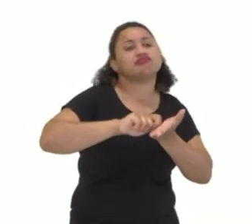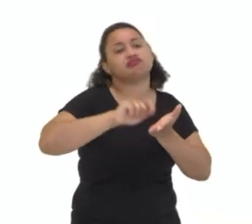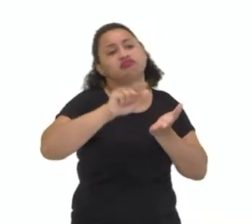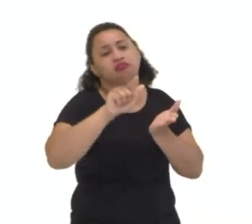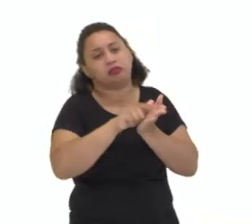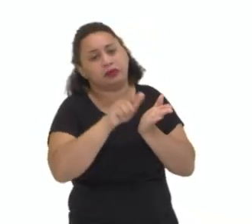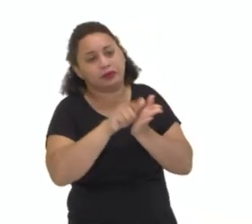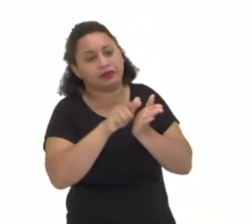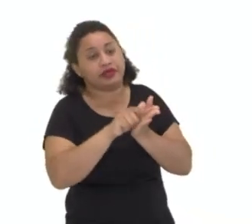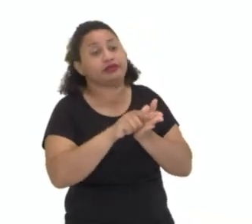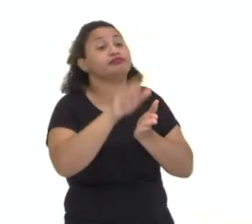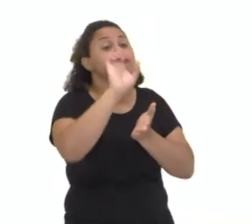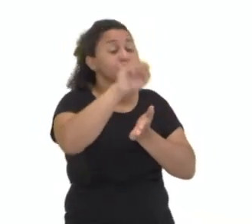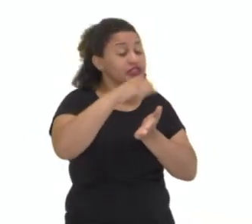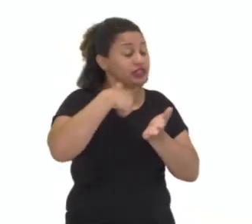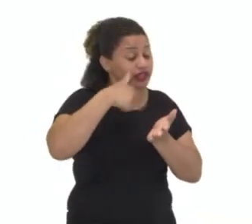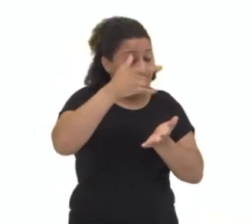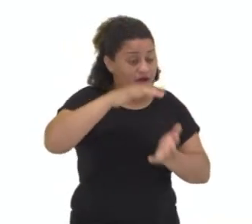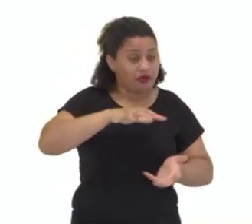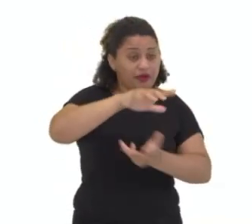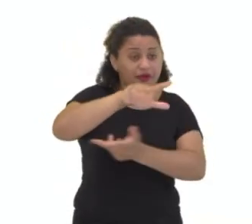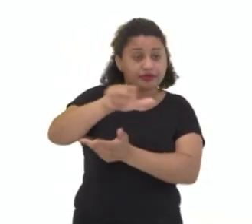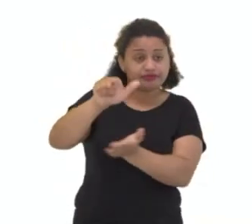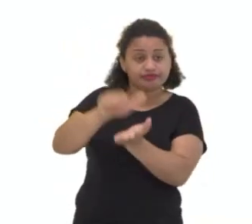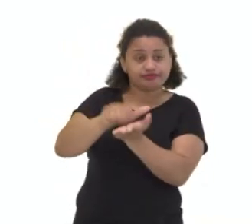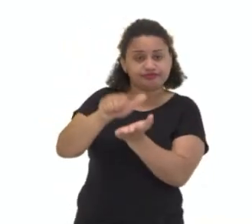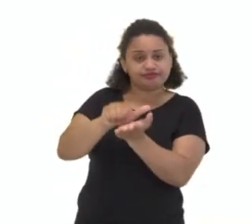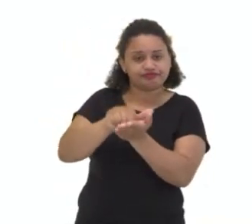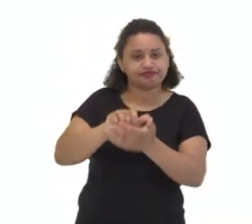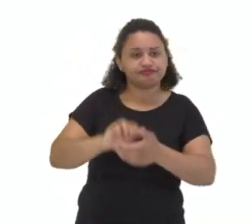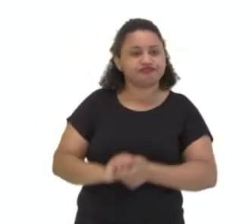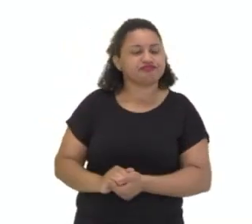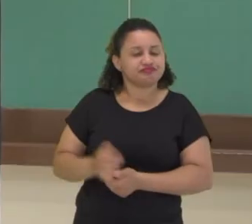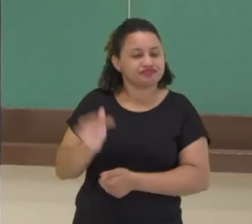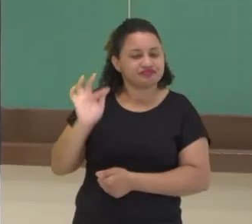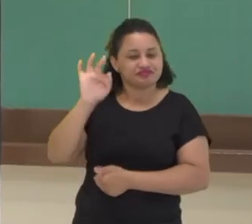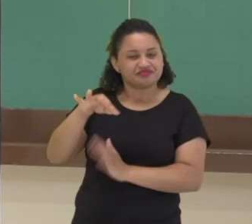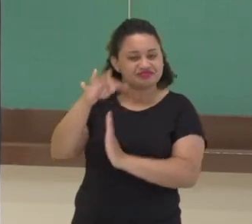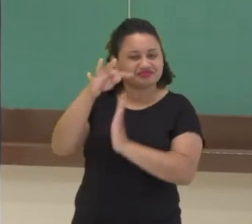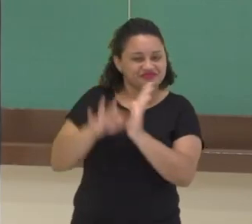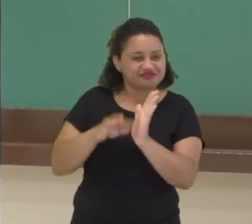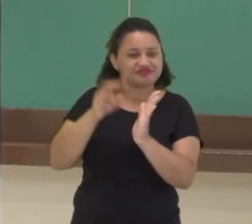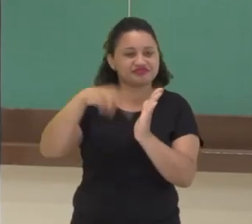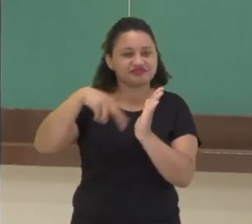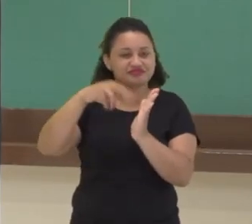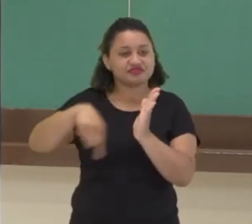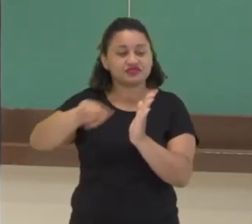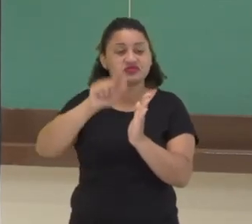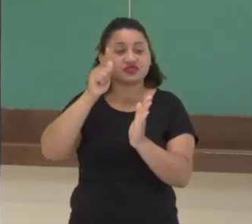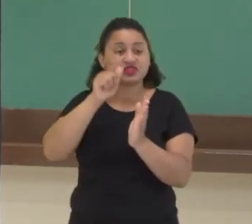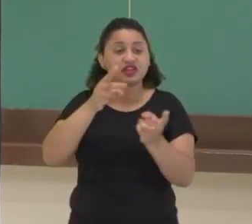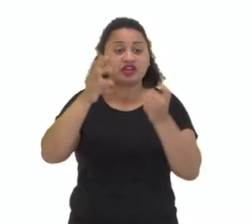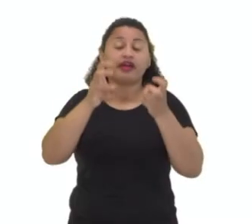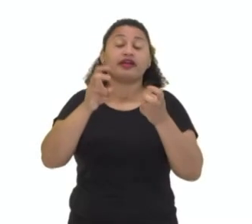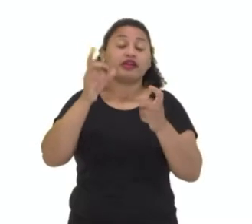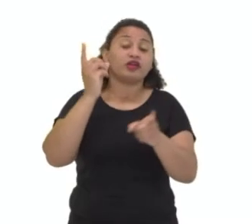Sim, um mundo de papel. Então finalizamos essa leitura, E você pode ver isso disponível